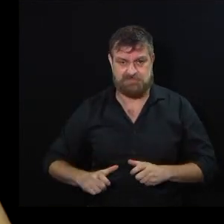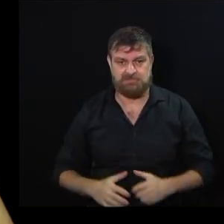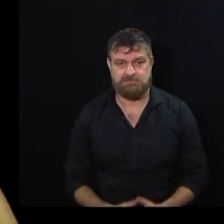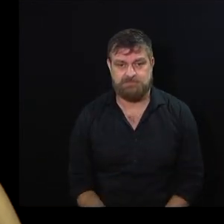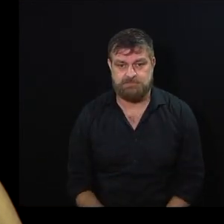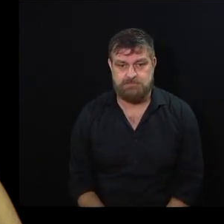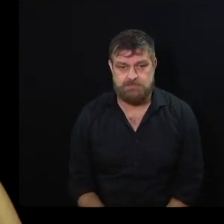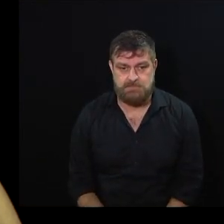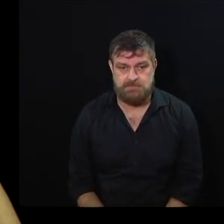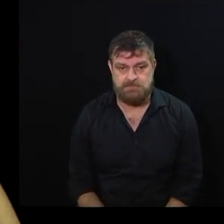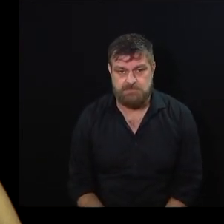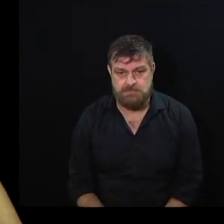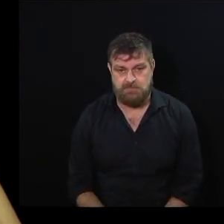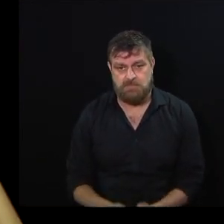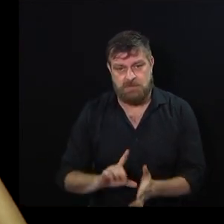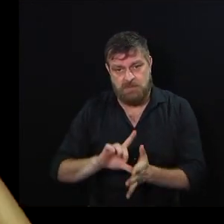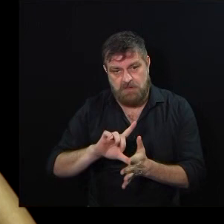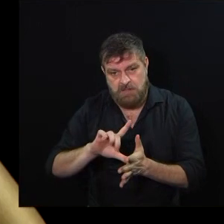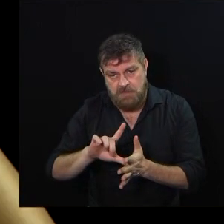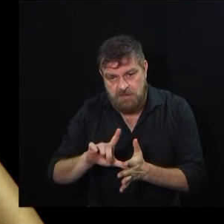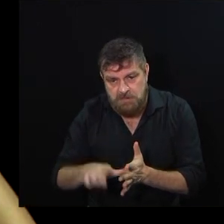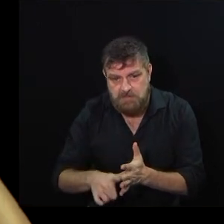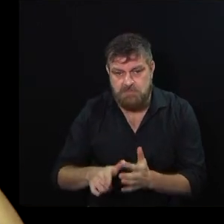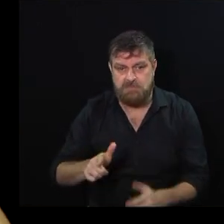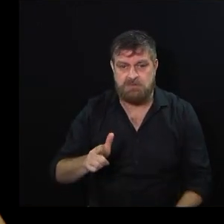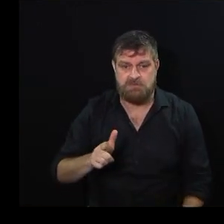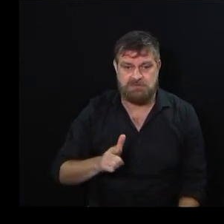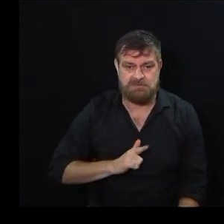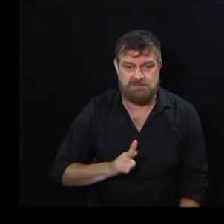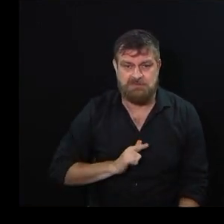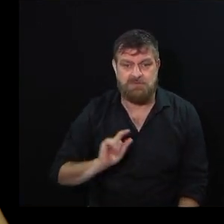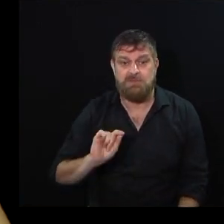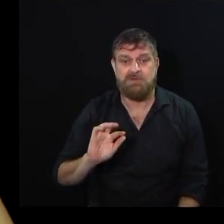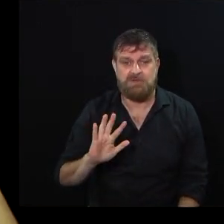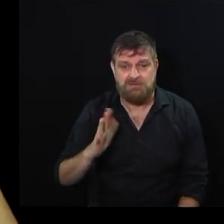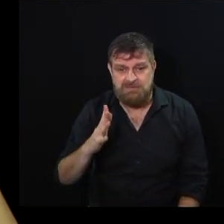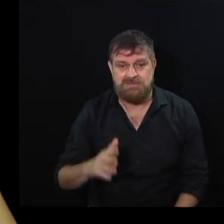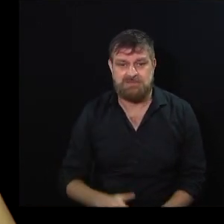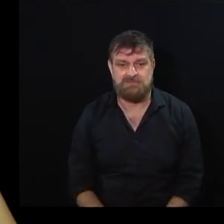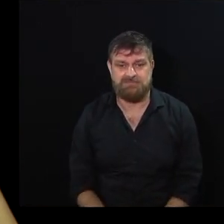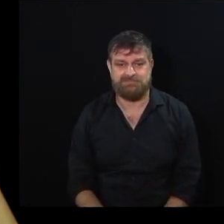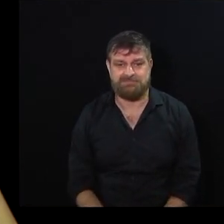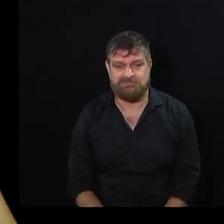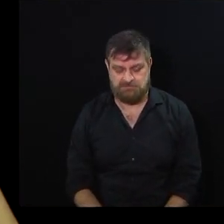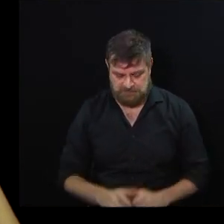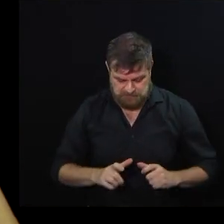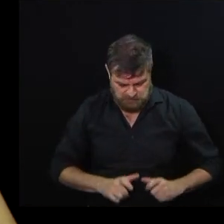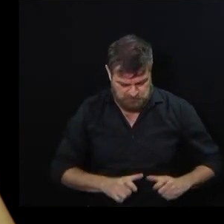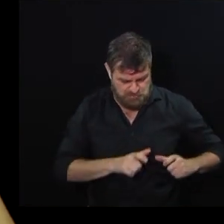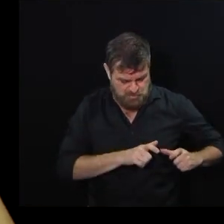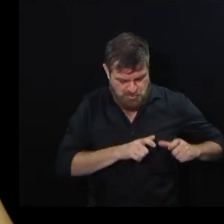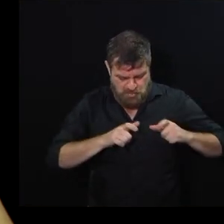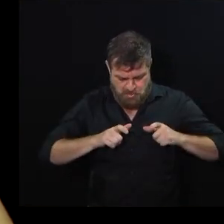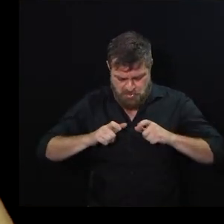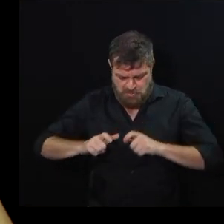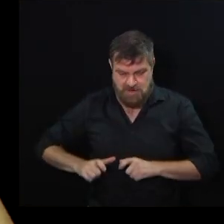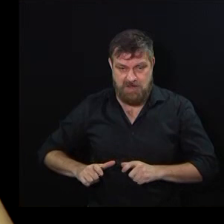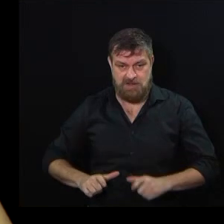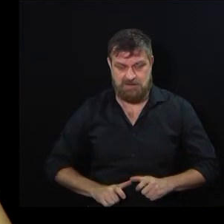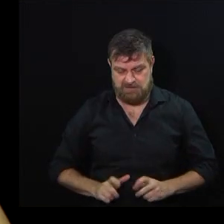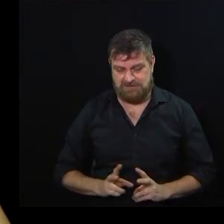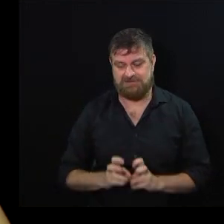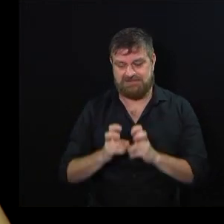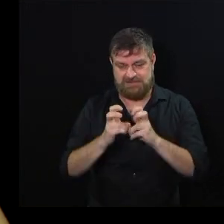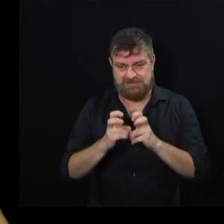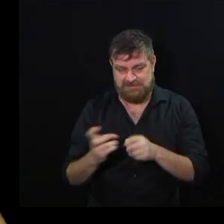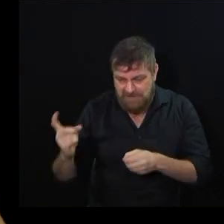veio mediastino, cada ano era um lugar que voltava, né? Na verdade, contando